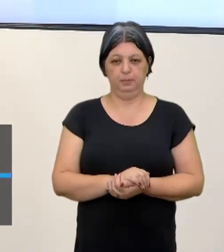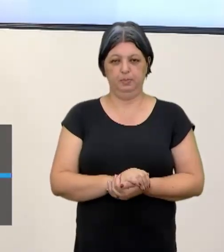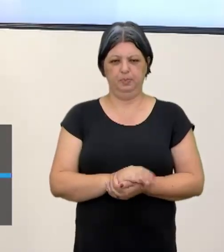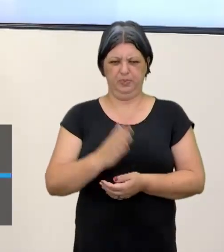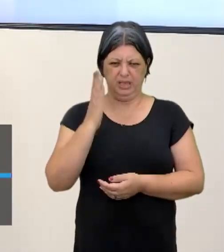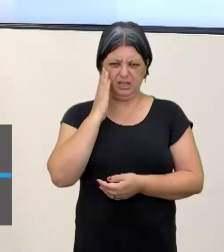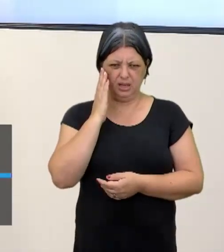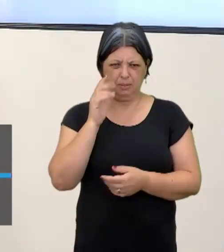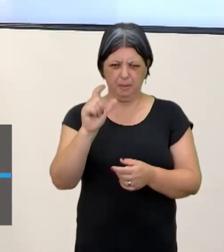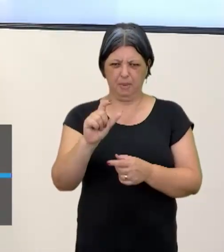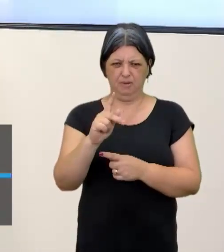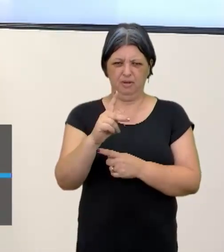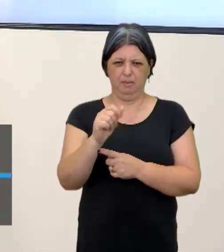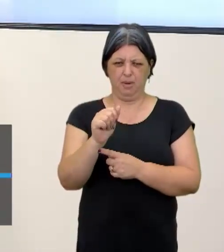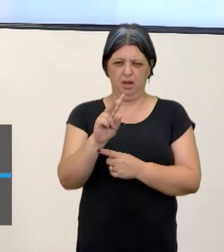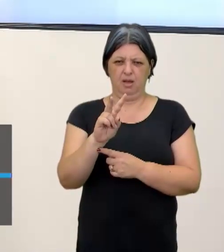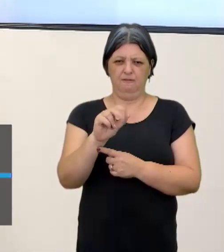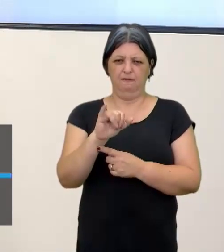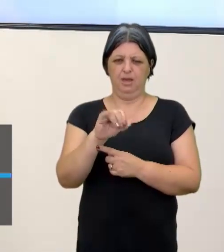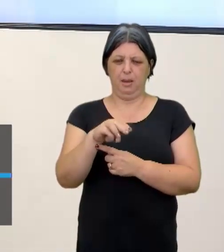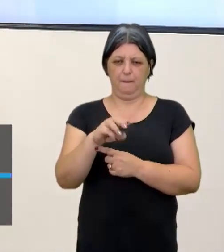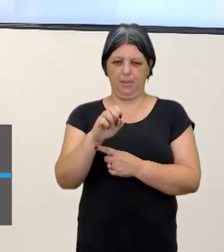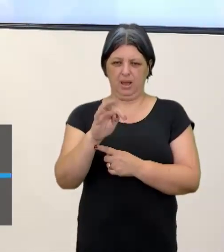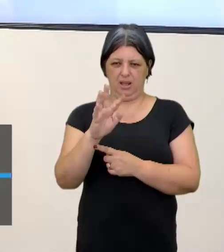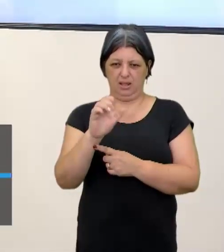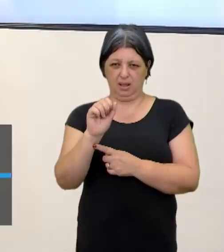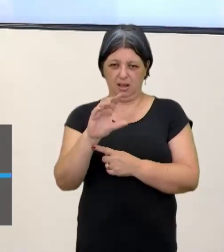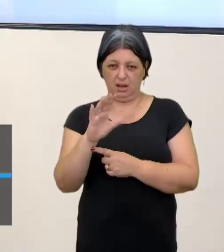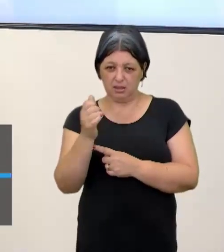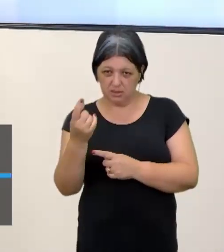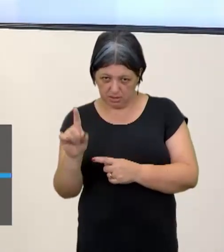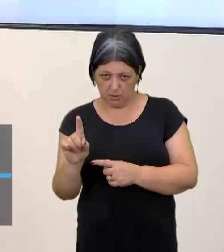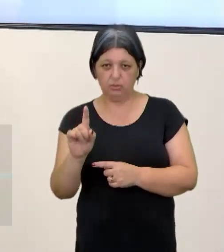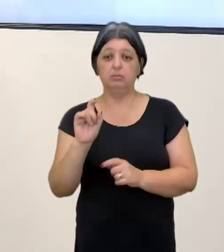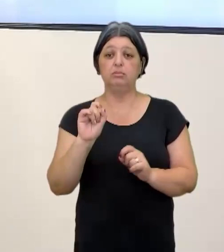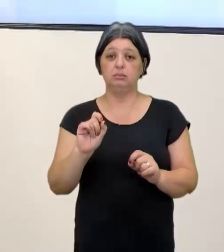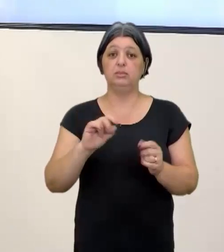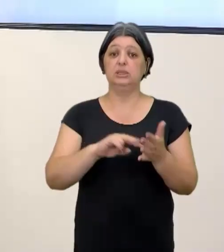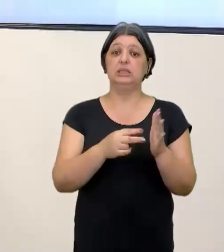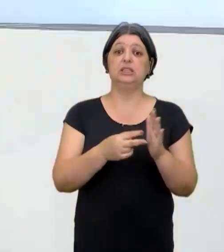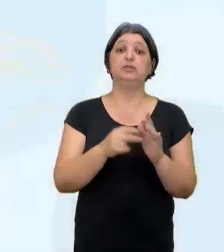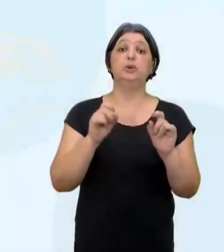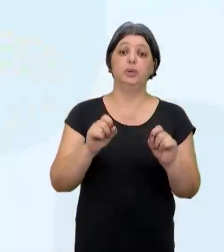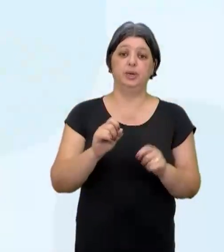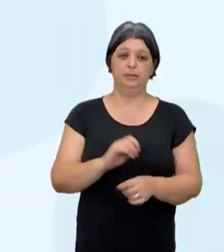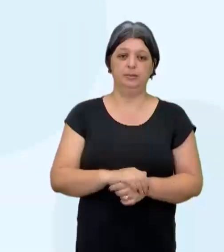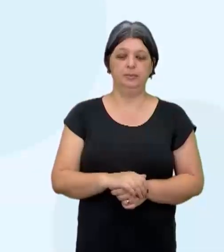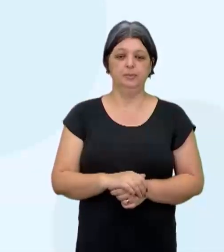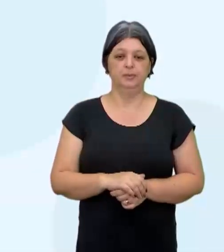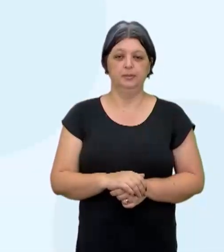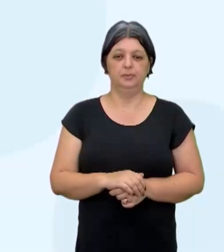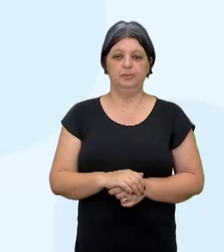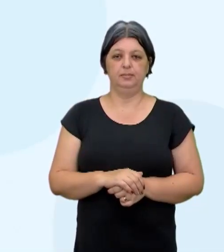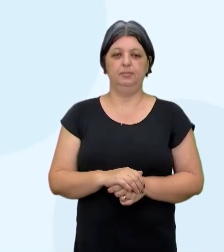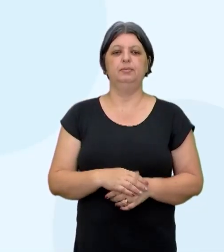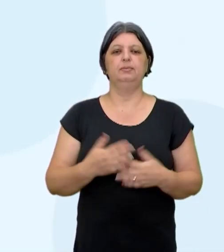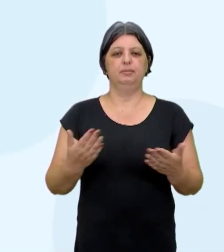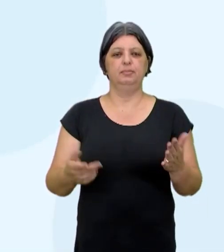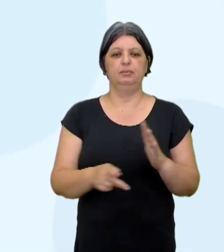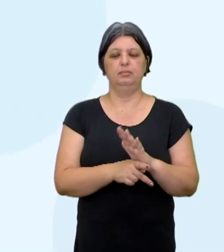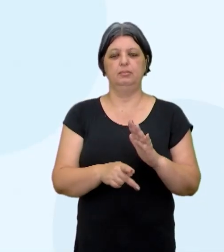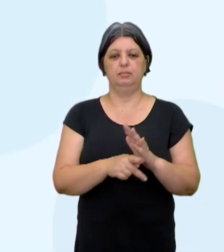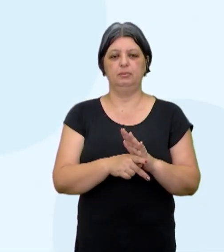é pavimentação? Não? Então, vamos começar falando sobre pavimentação. Pode colocar para eles lá? Pavimentação,